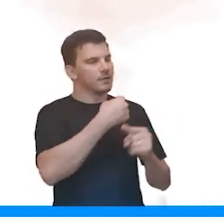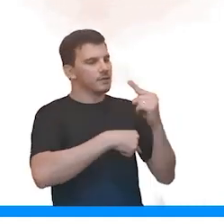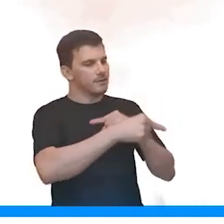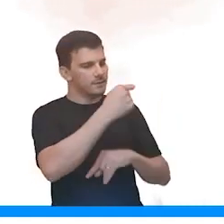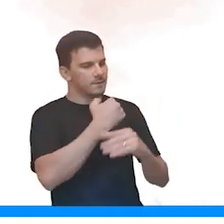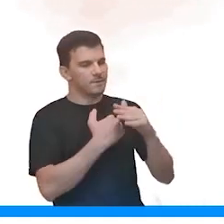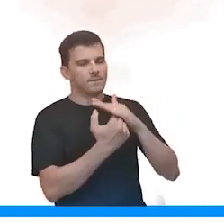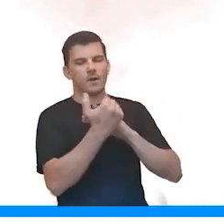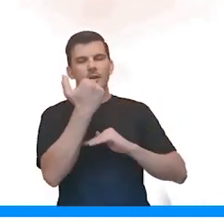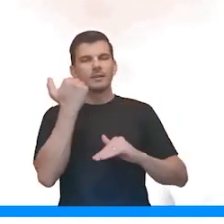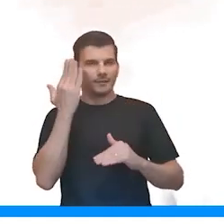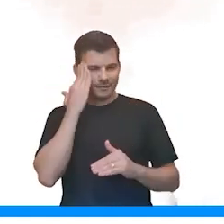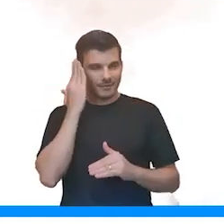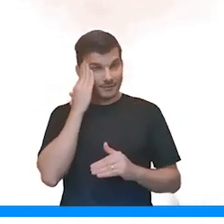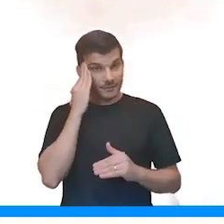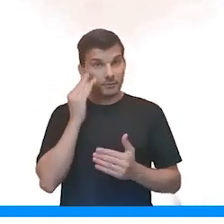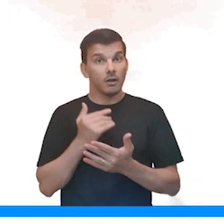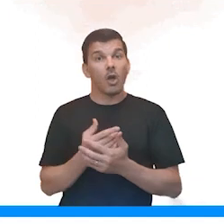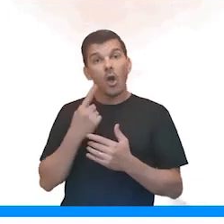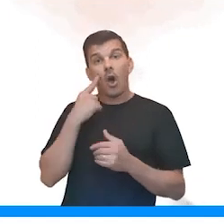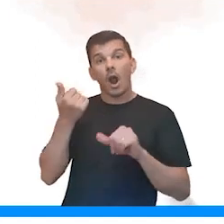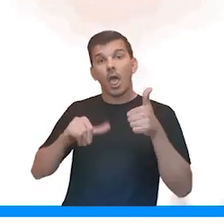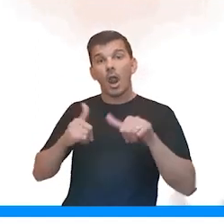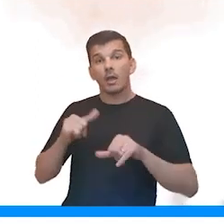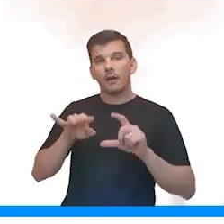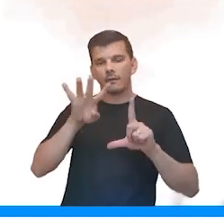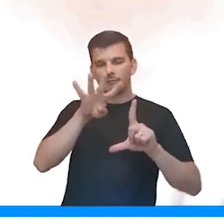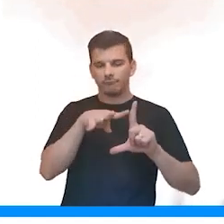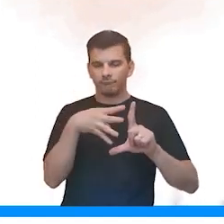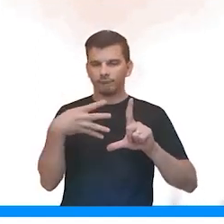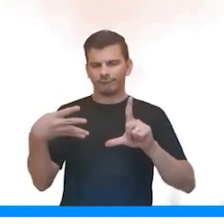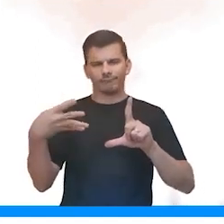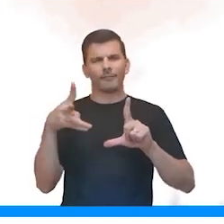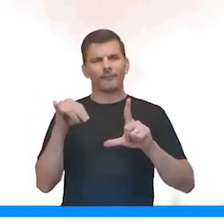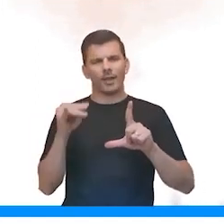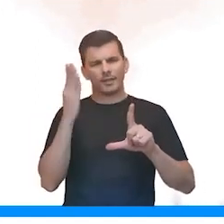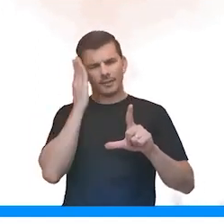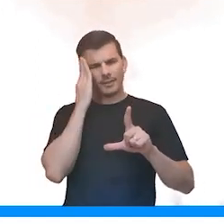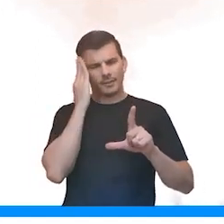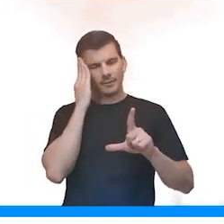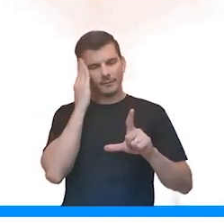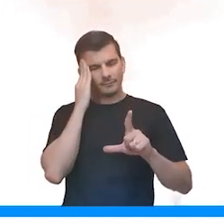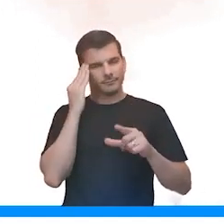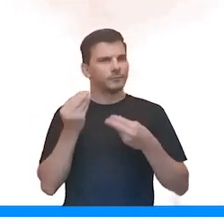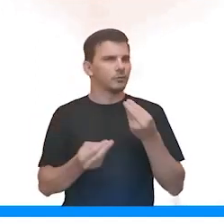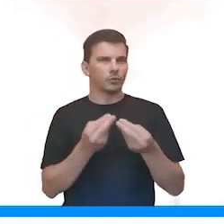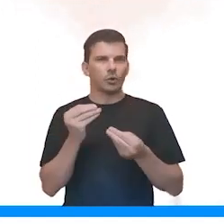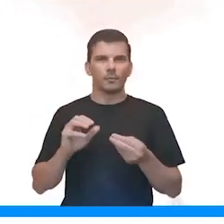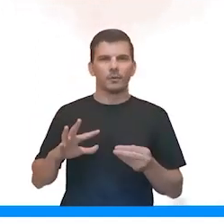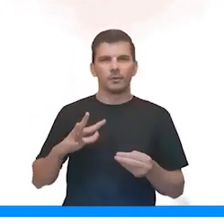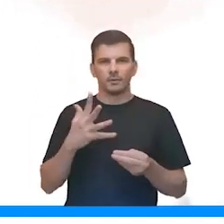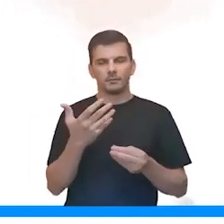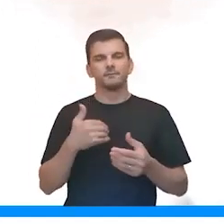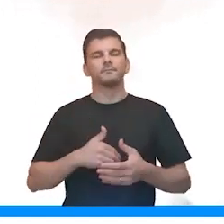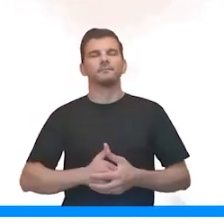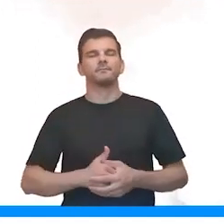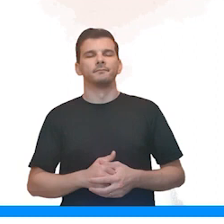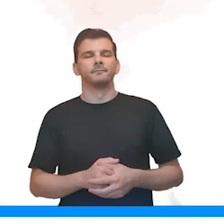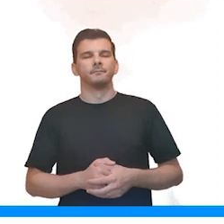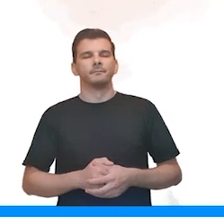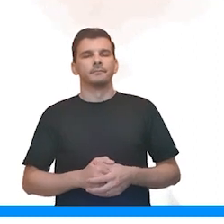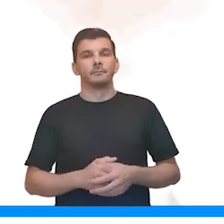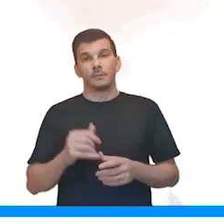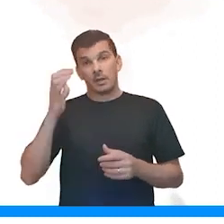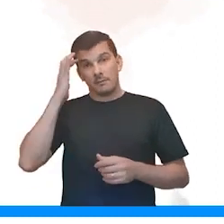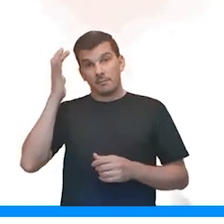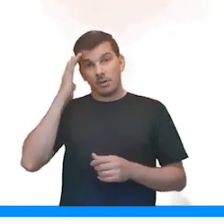pressão, o volume, pode ter mudado tudo. Pum, mas não tem jeito, voltou no início. Quer ver? Vamos analisar esse gráfico aqui que vocês vão entender o que é uma